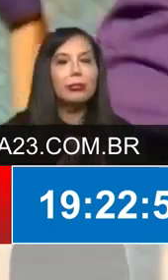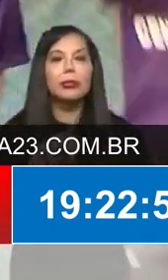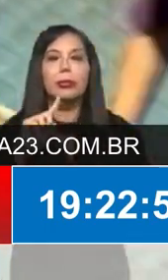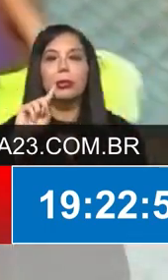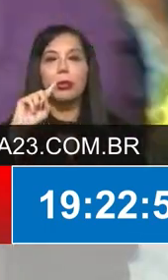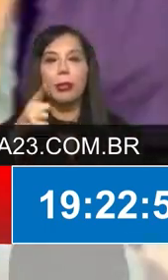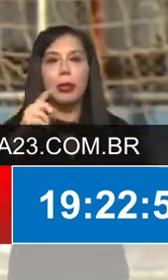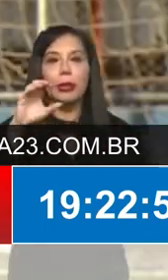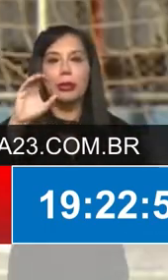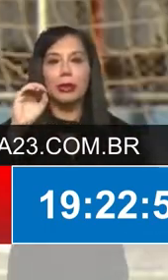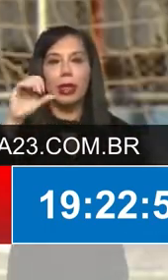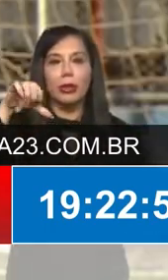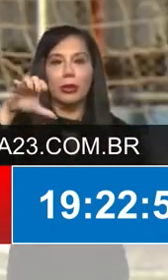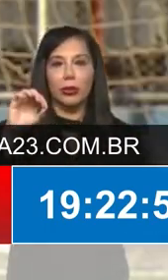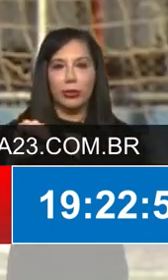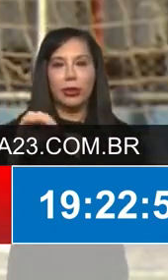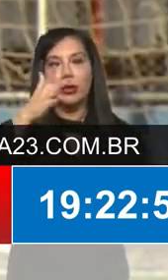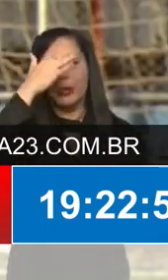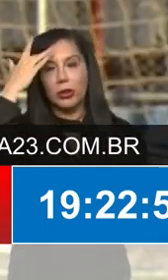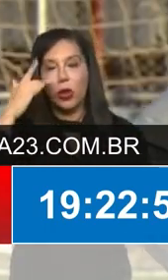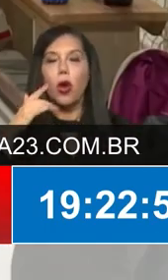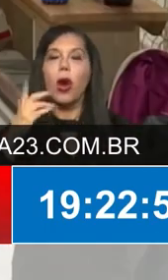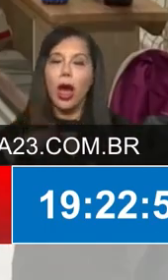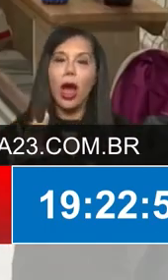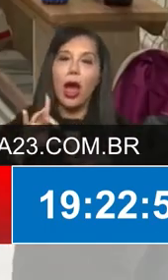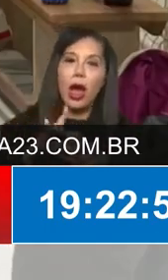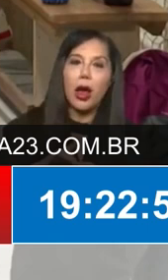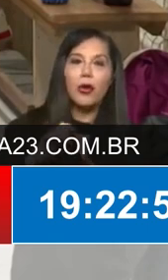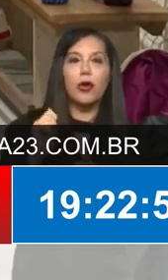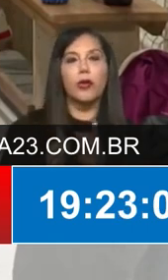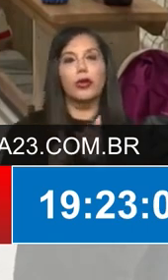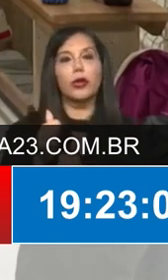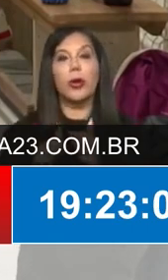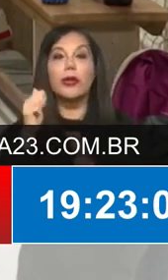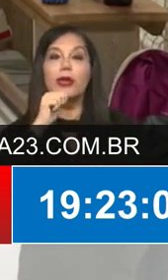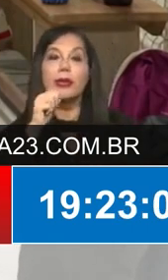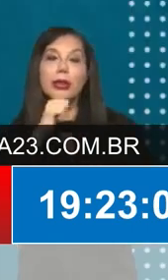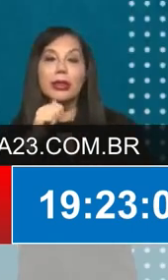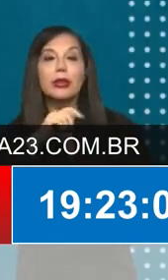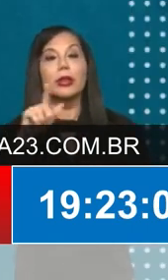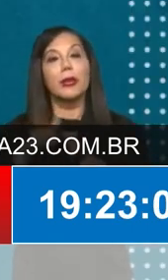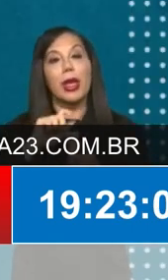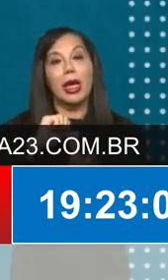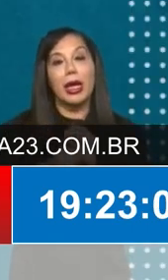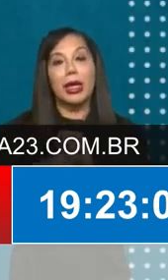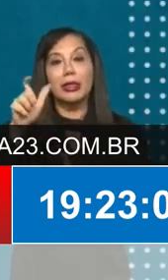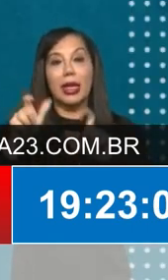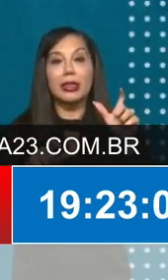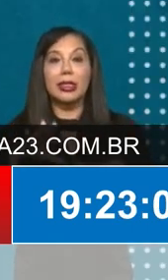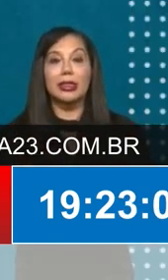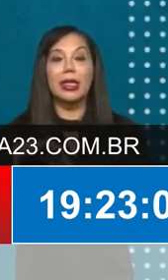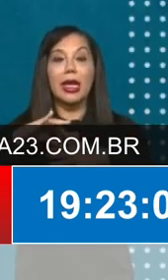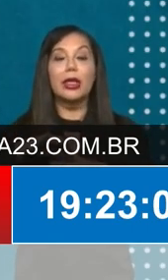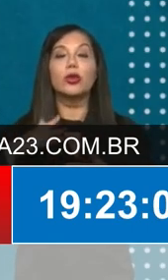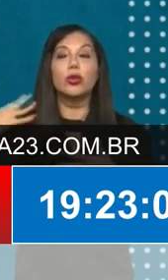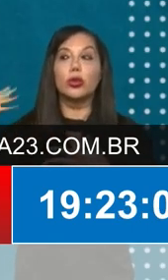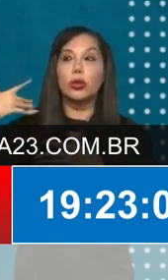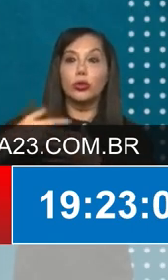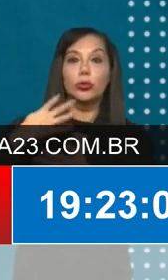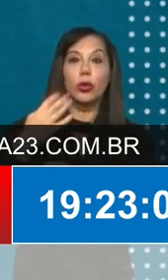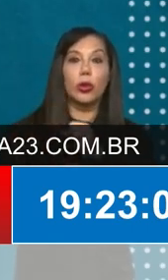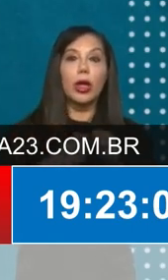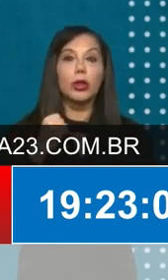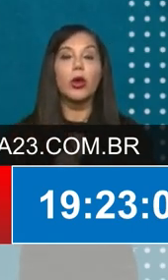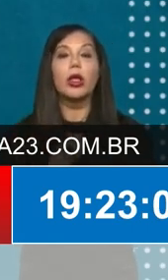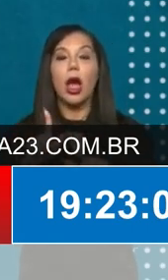pessoas ligadas ao futebol feminino no Brasil, entre atletas e profissionais em cargos de liderança. Nos últimos 4 anos, as chamadas ações diretas,